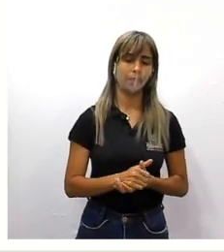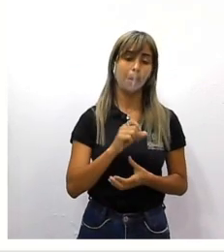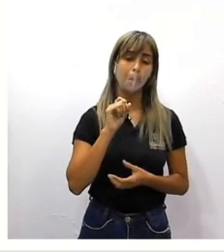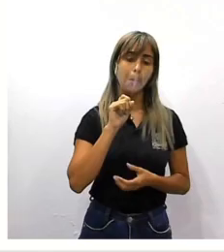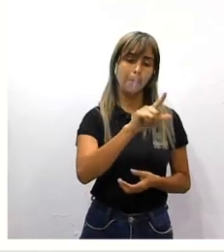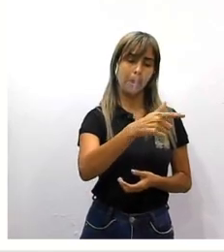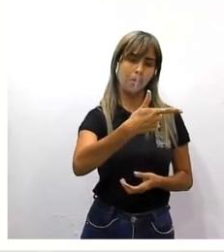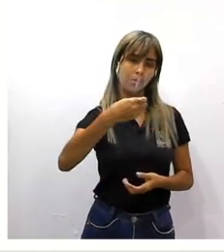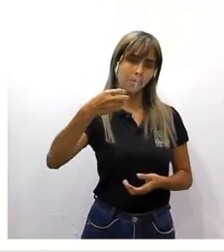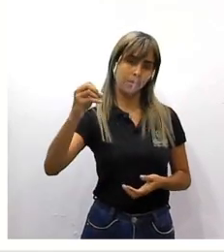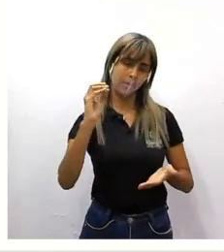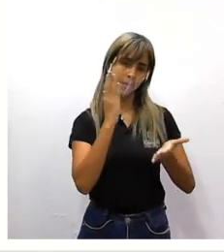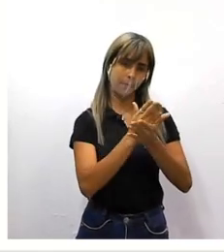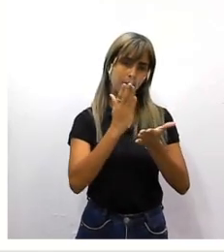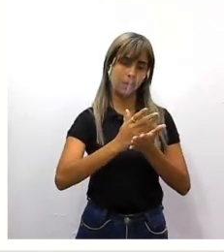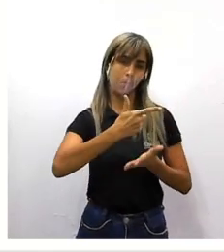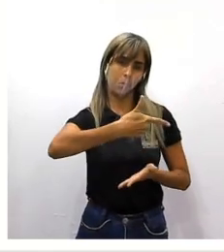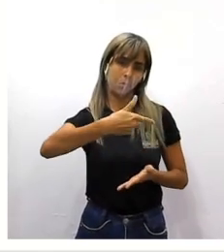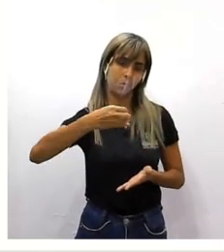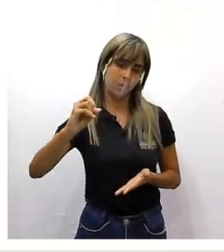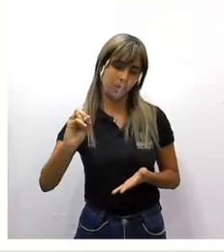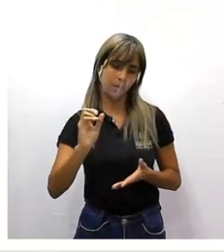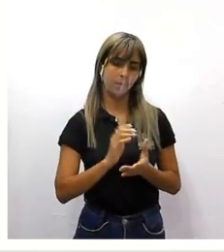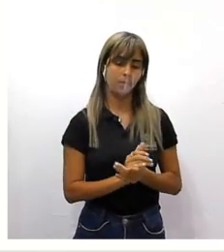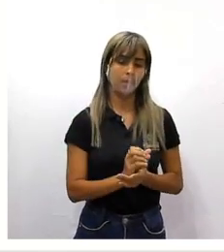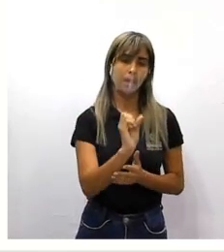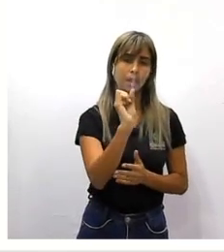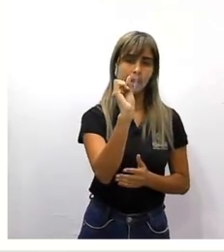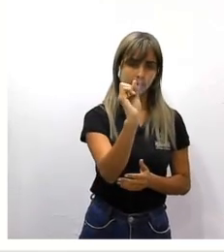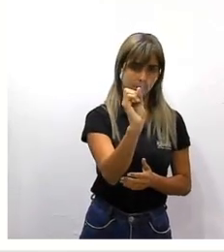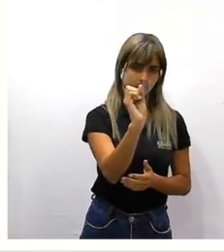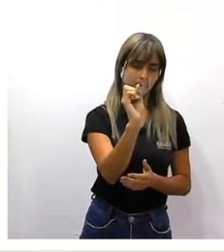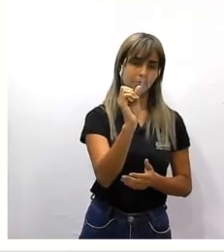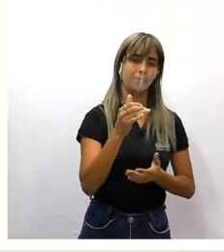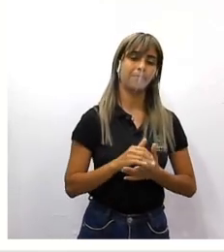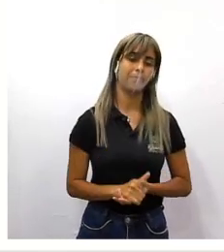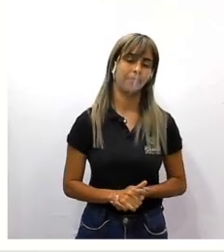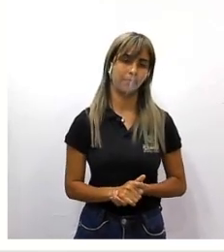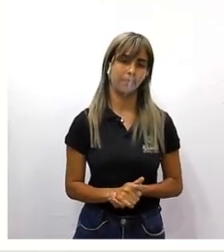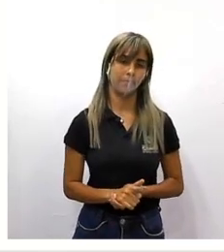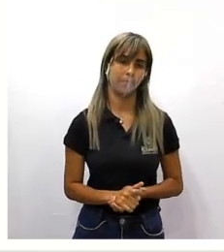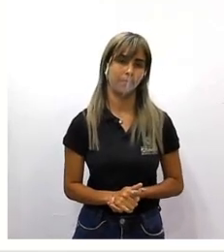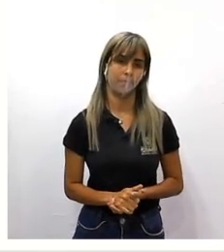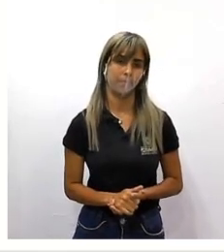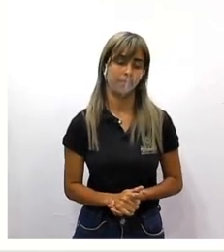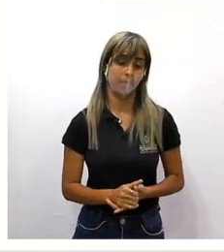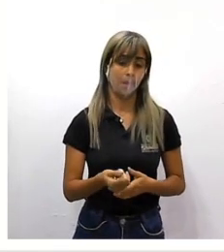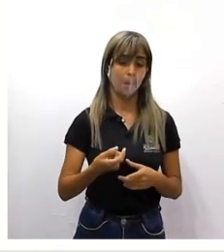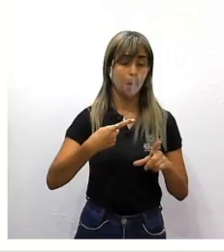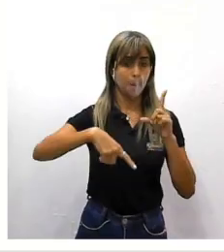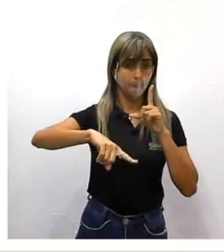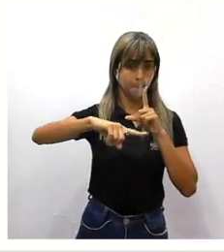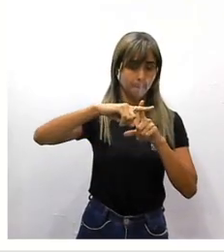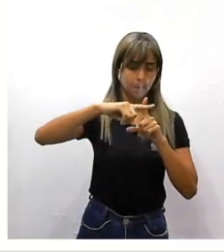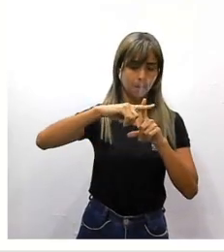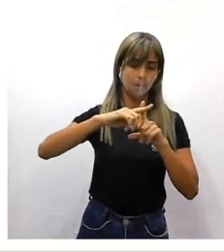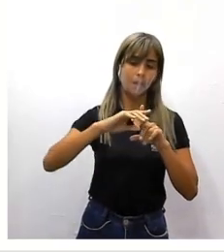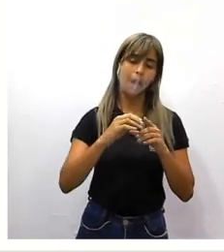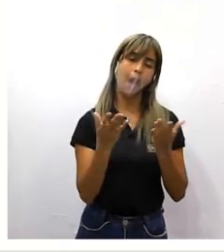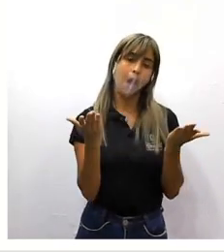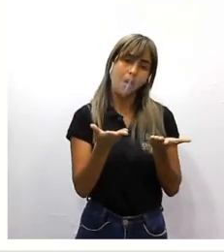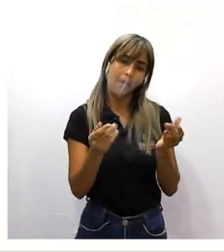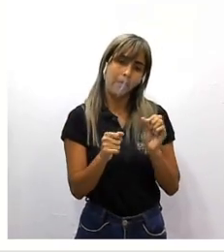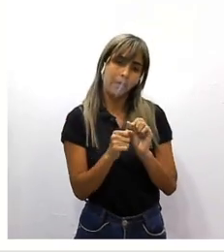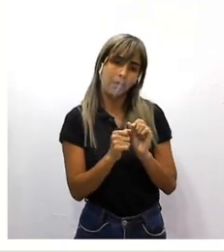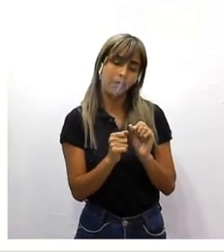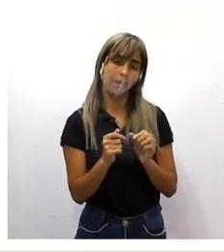1.200 dividido por 200. Vai bater quantas caixas? 6 caixas. Massa. E agora vai fazer o